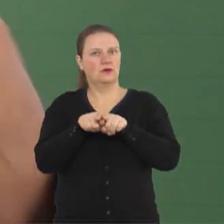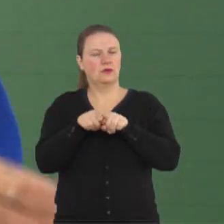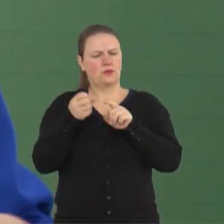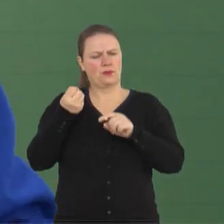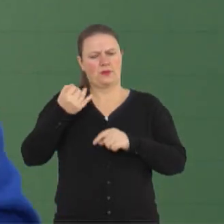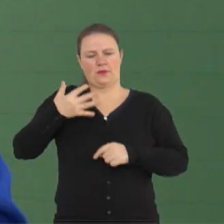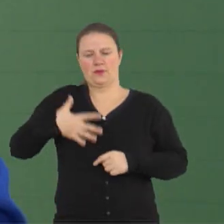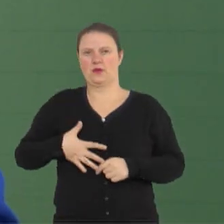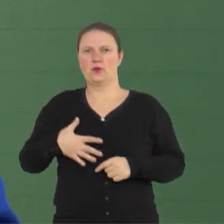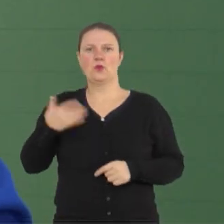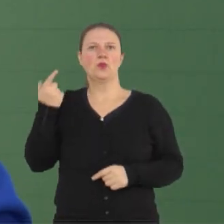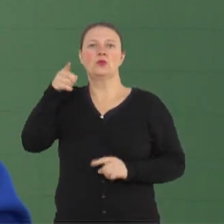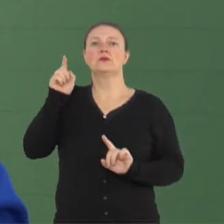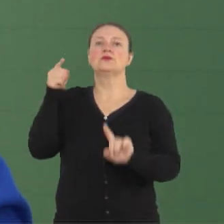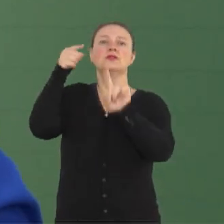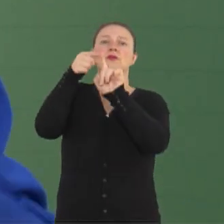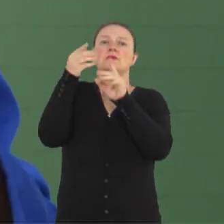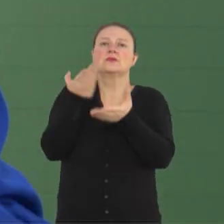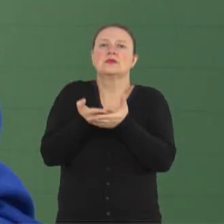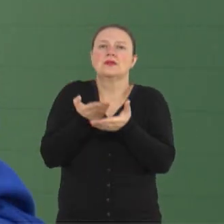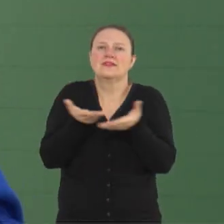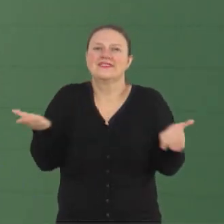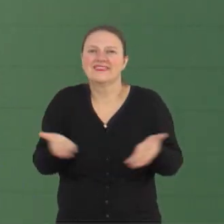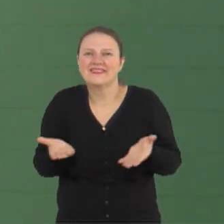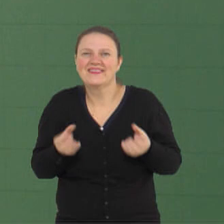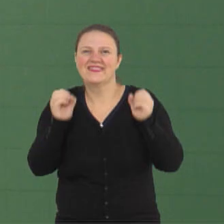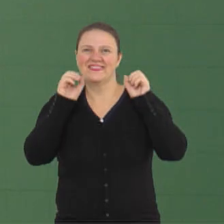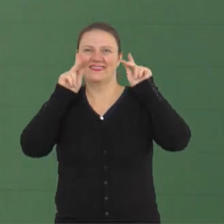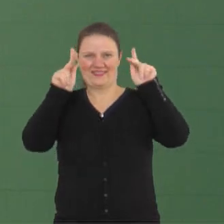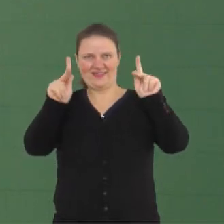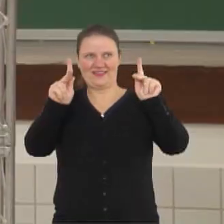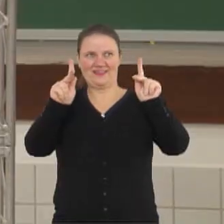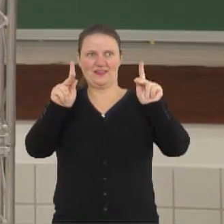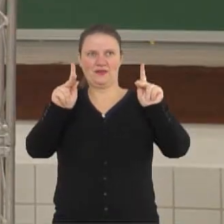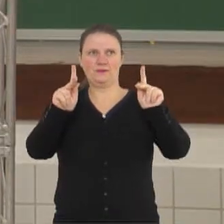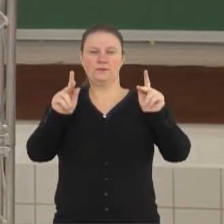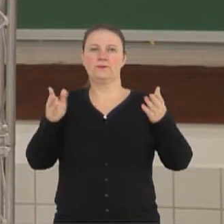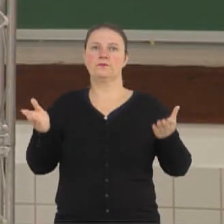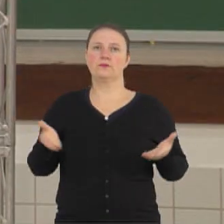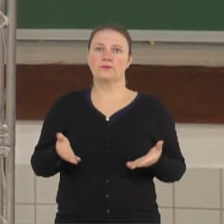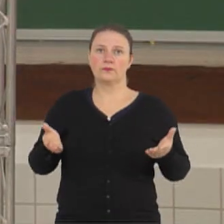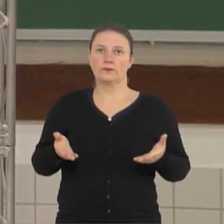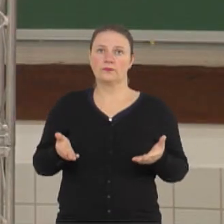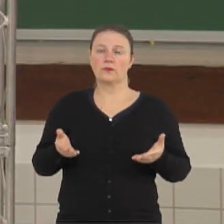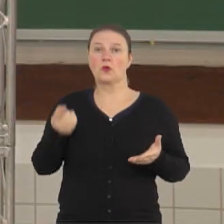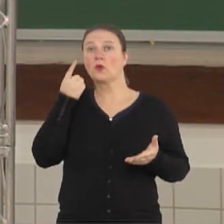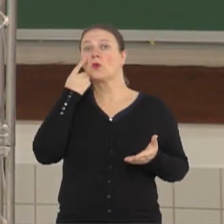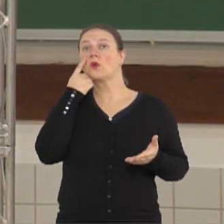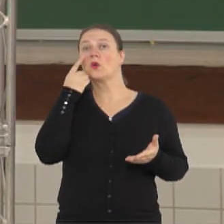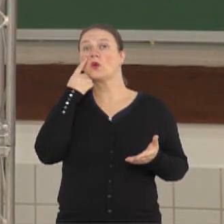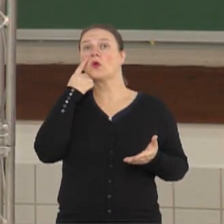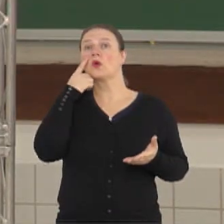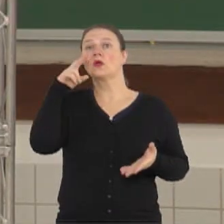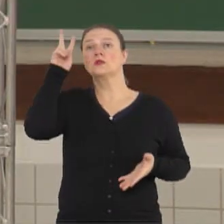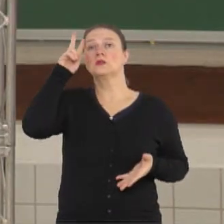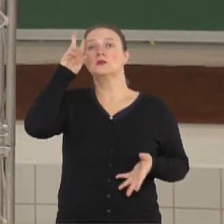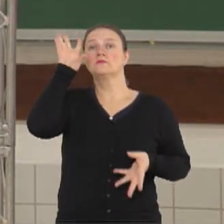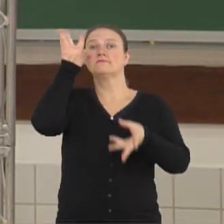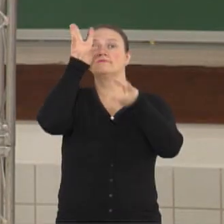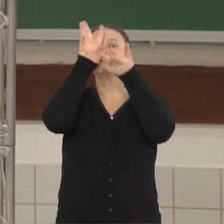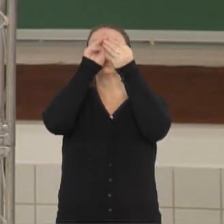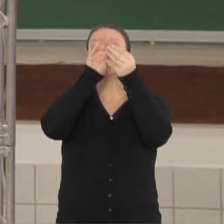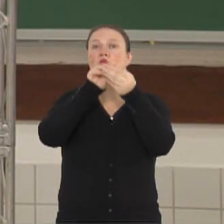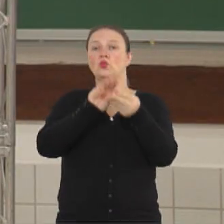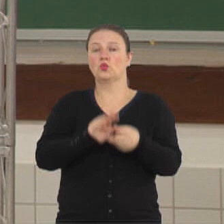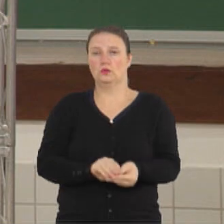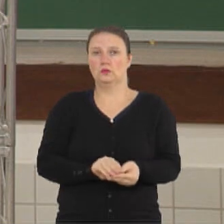o último desafio na aula de hoje, ok? Sendo assim, meus amores, vamos retomar, lembre lá, Primeiro eu